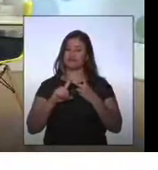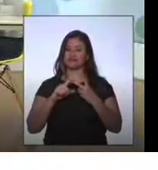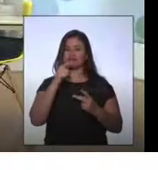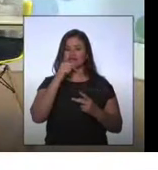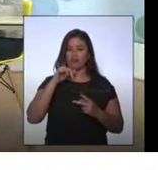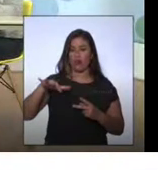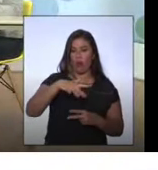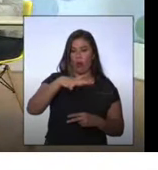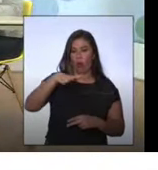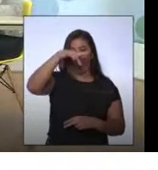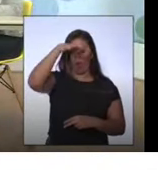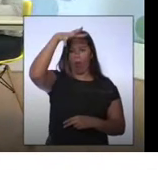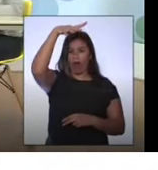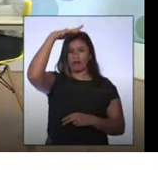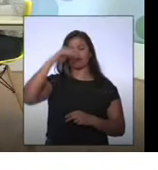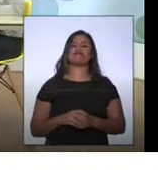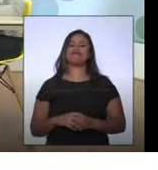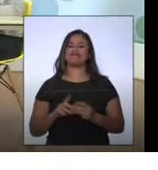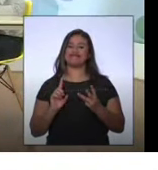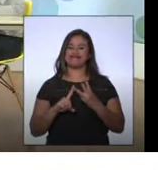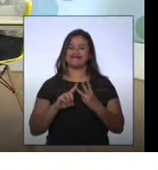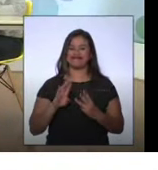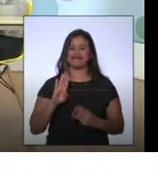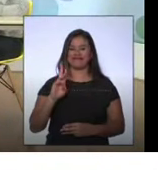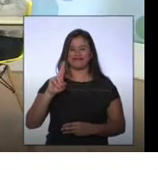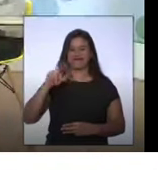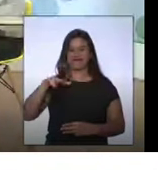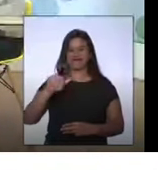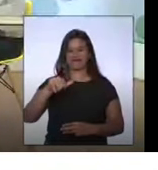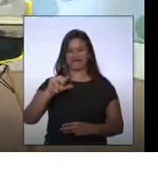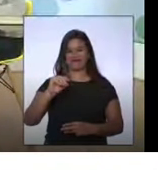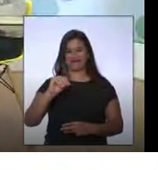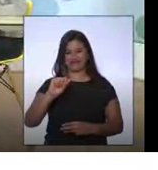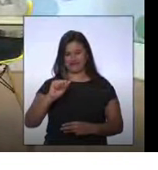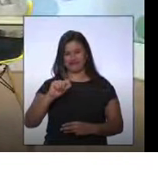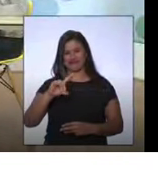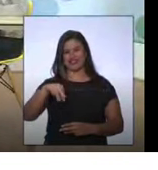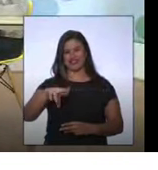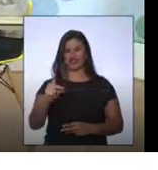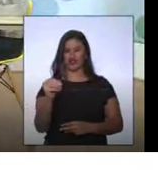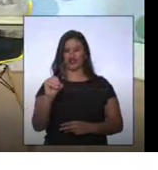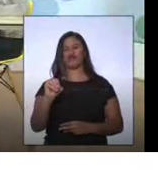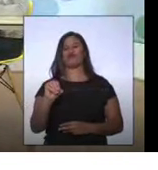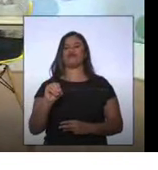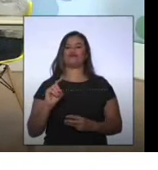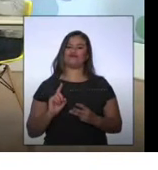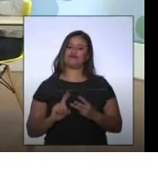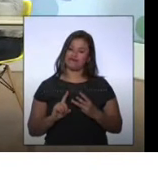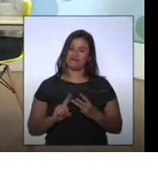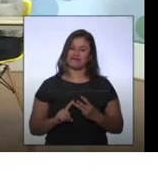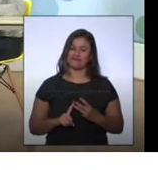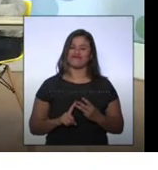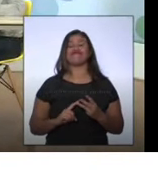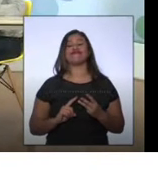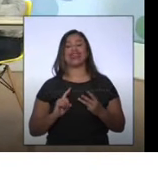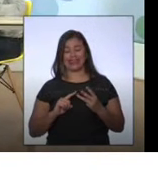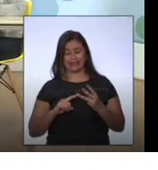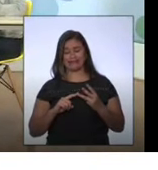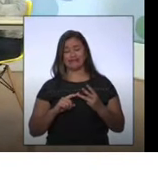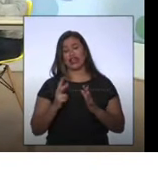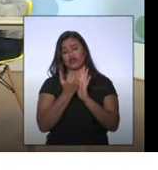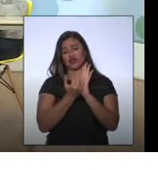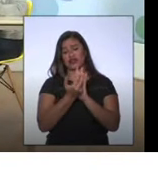Estamos chegamos em Brumadinho. Brumadinho, Brumadinho. Uma imagem que nos leva a uma notícia.